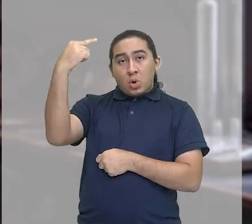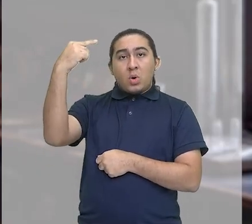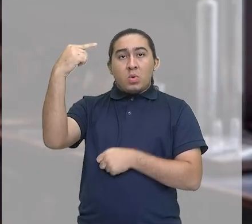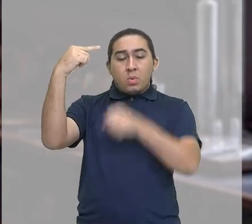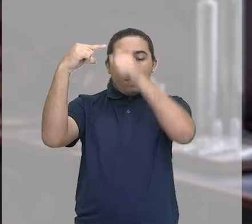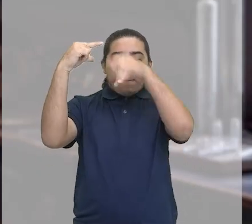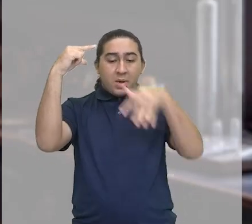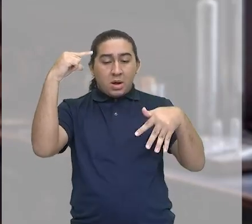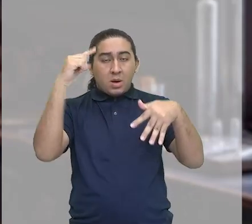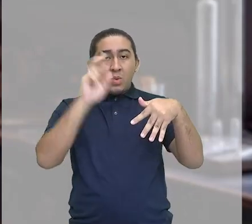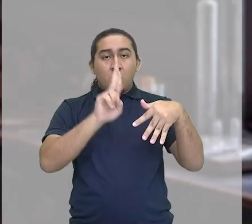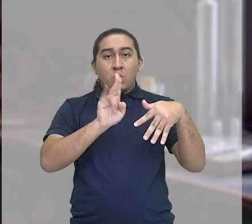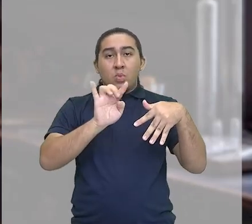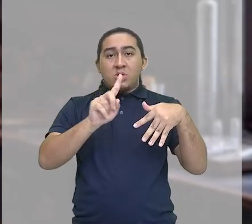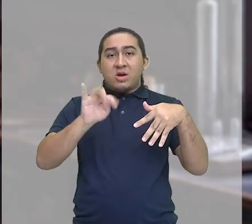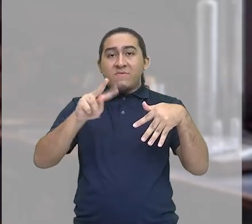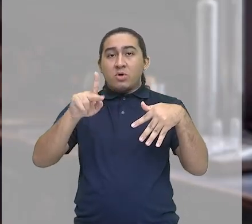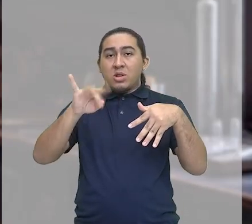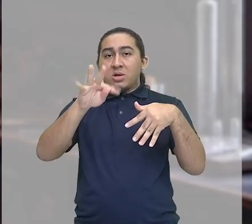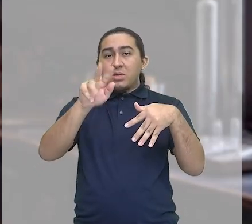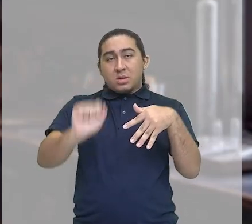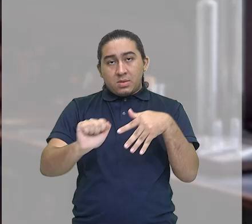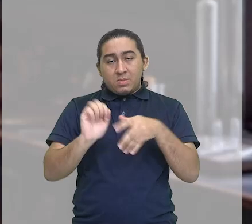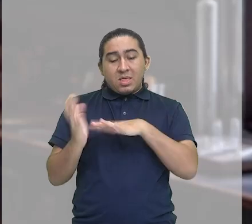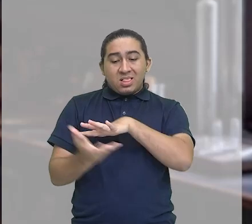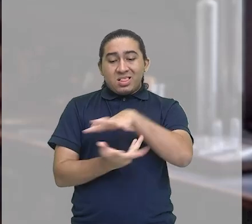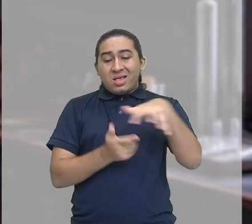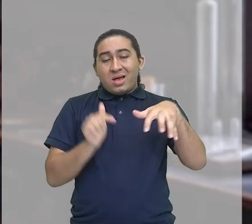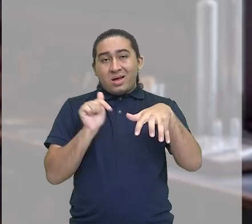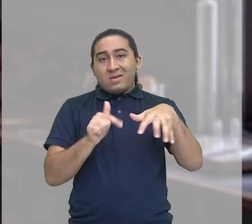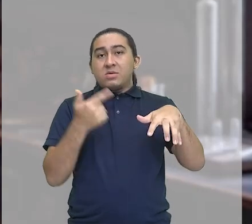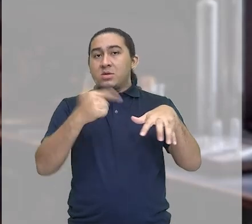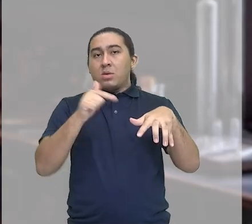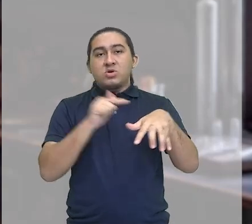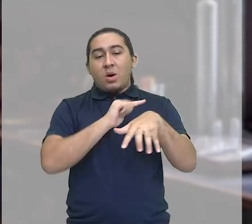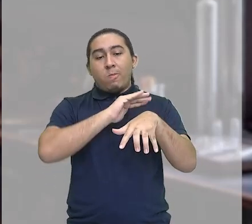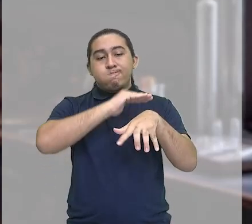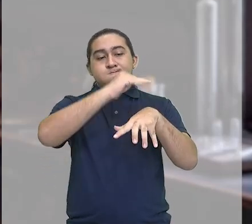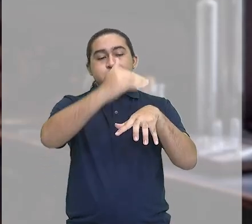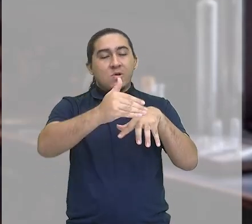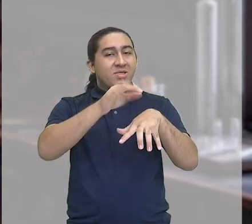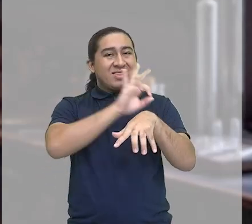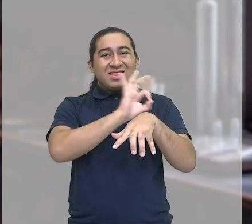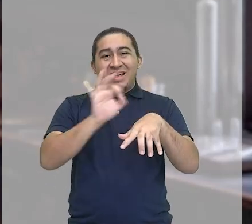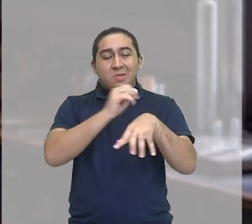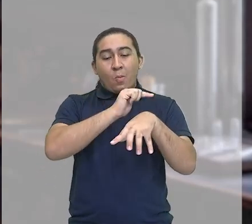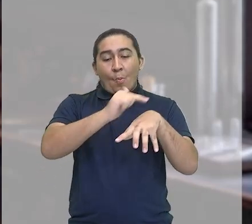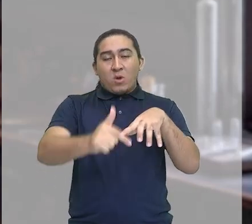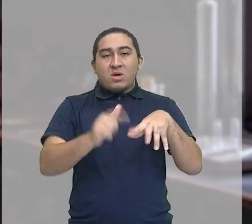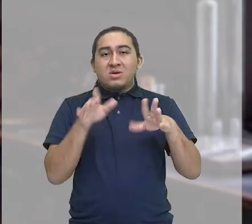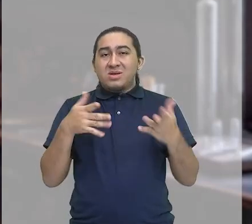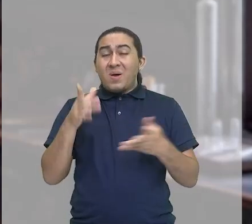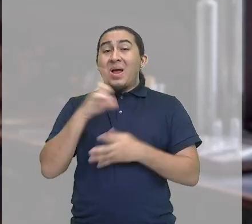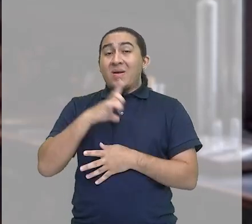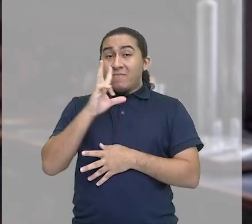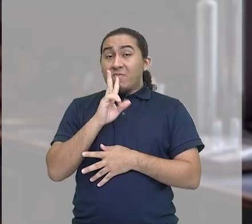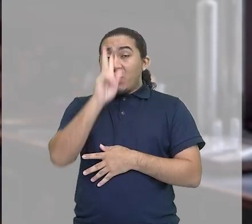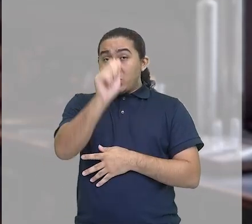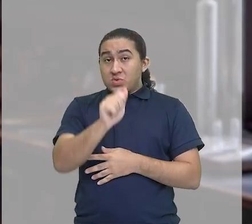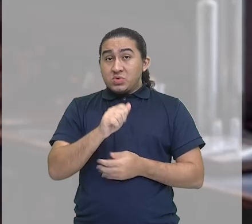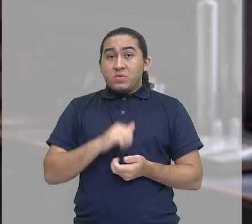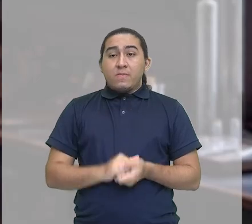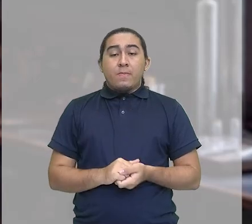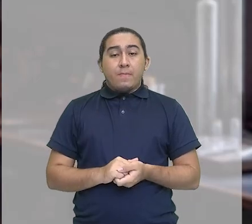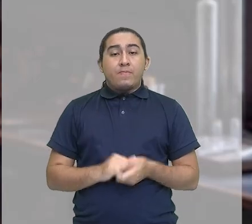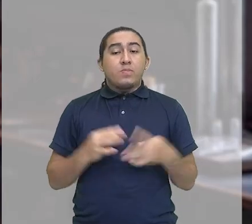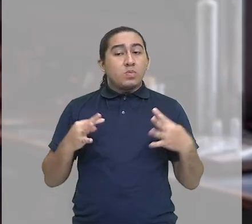Sol. Nesse momento, a Terra primitiva ainda não tinha camada de ozônio, né? Então essa radiação era bem intensa. Tudo